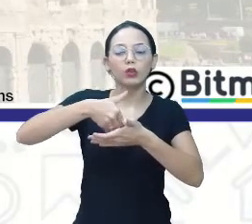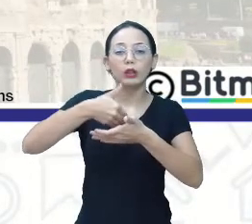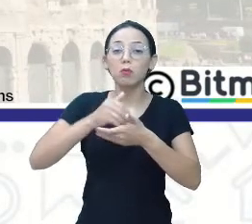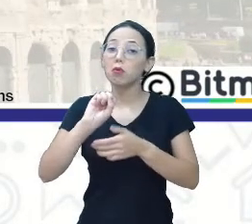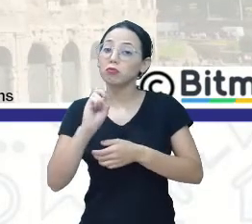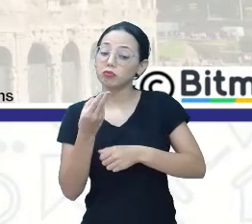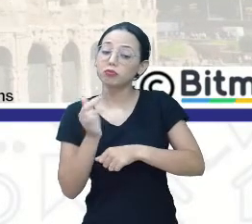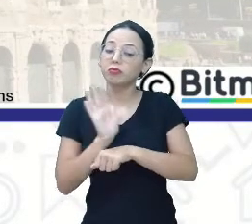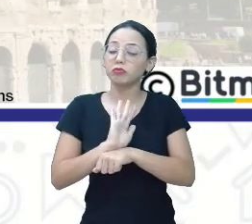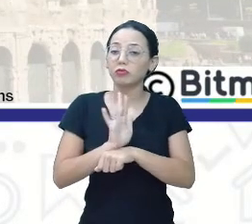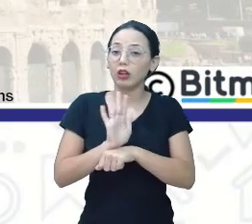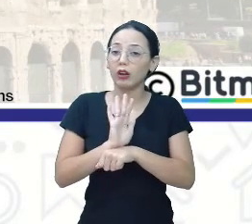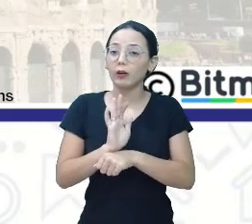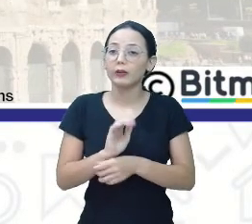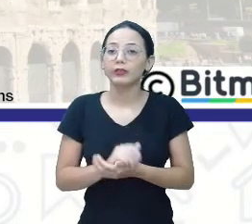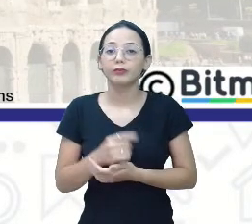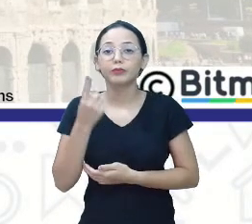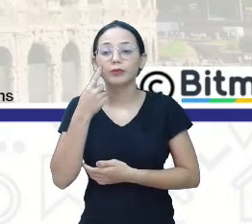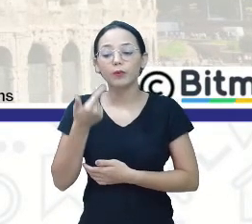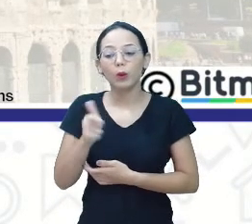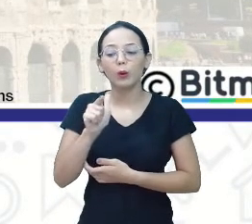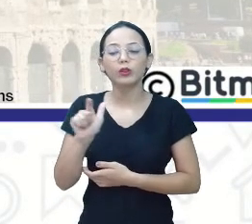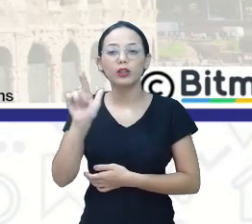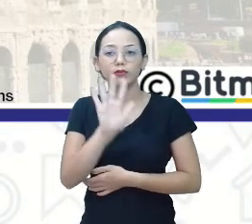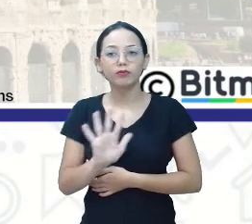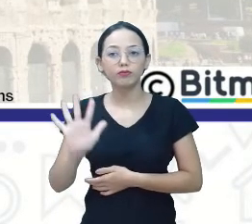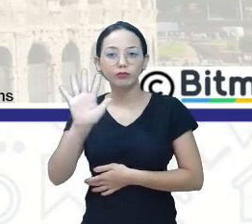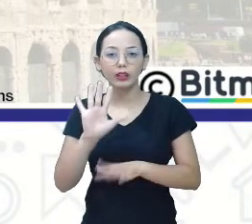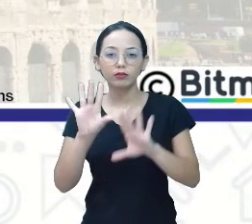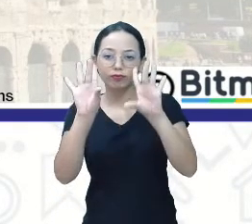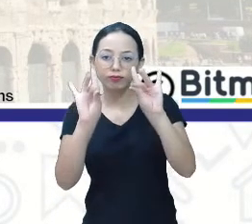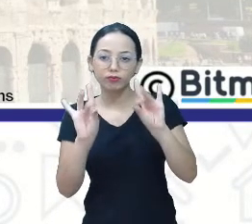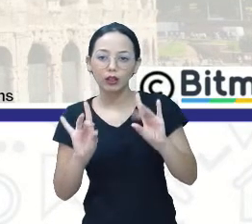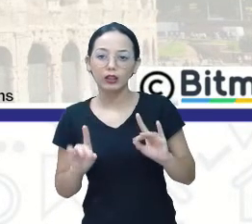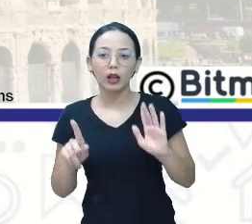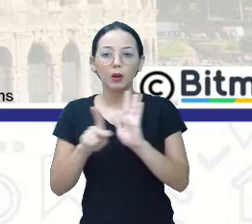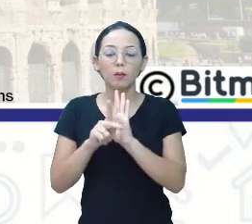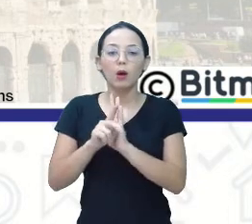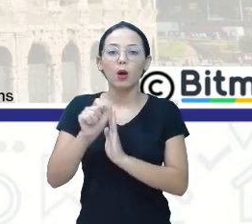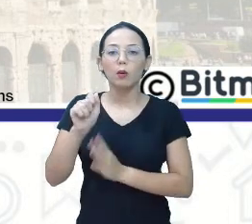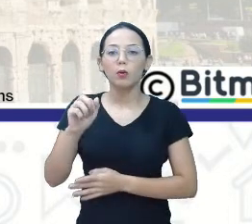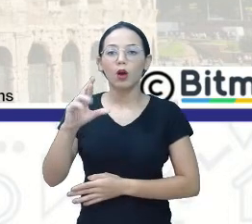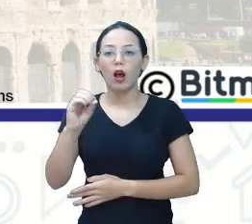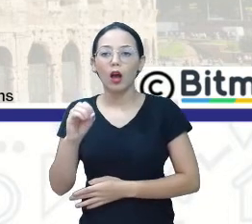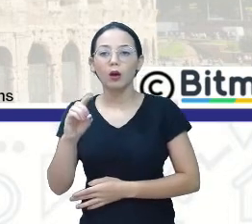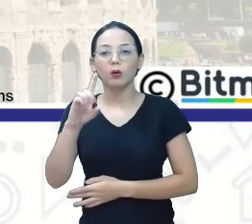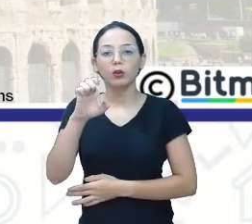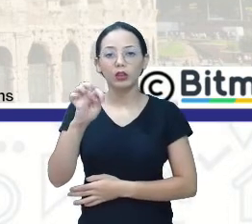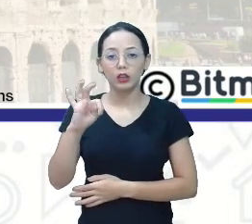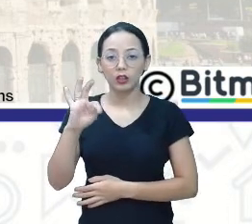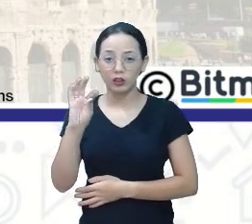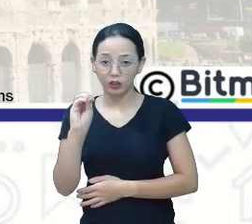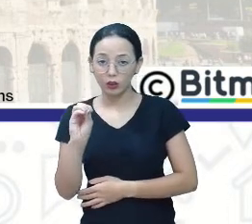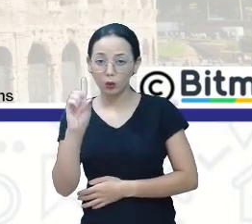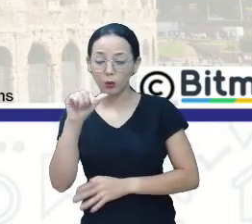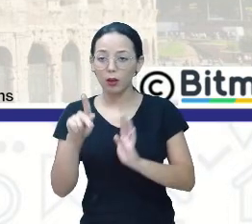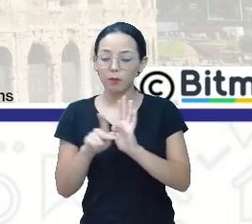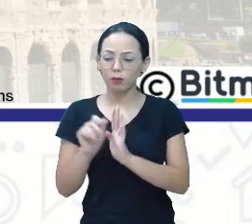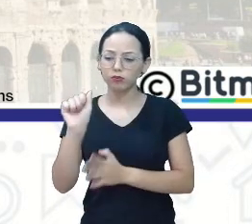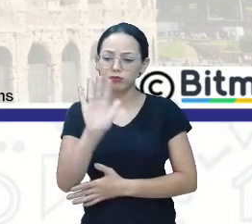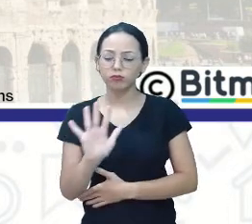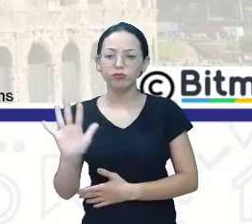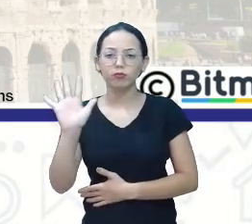cinema. Aqui nós temos uma outra imagem, é um detalhe do Arco de Tito. O Arco de Tito é uma